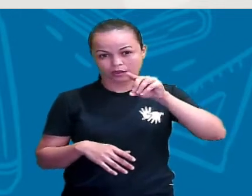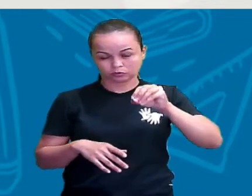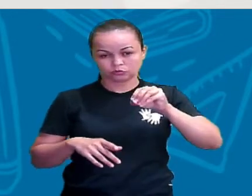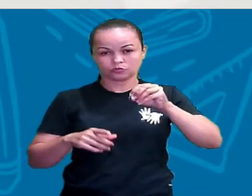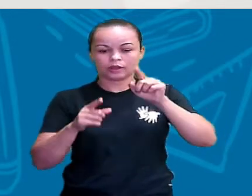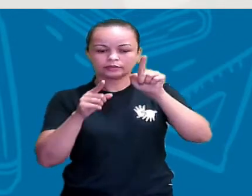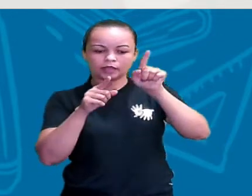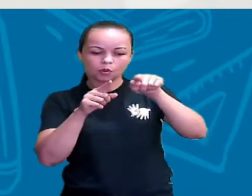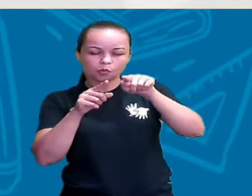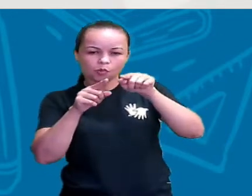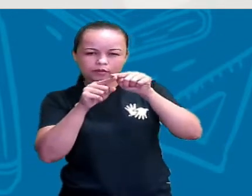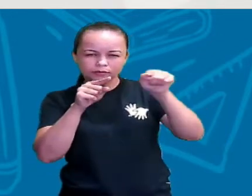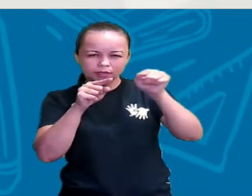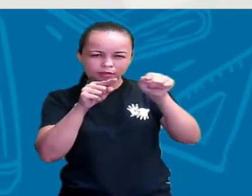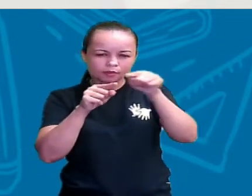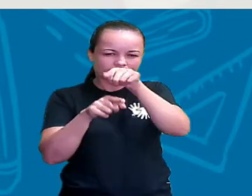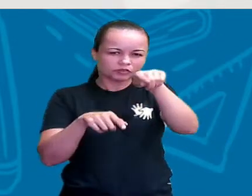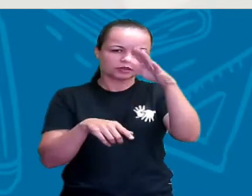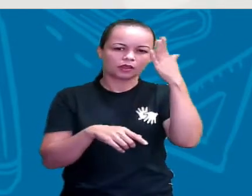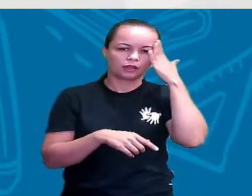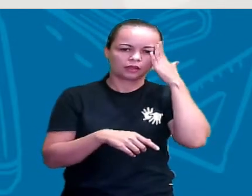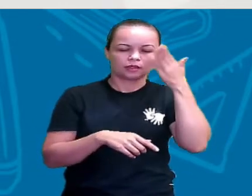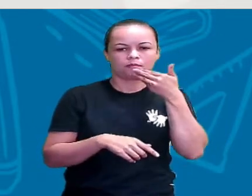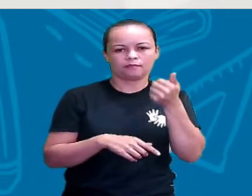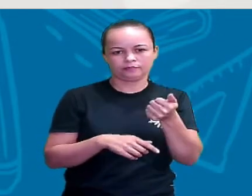Lado, ângulo e lado, ok?